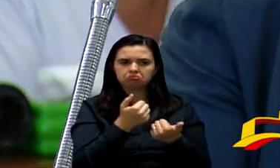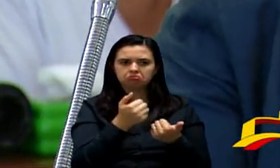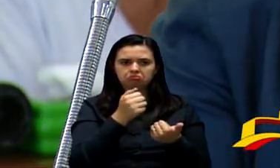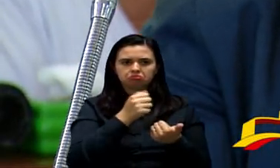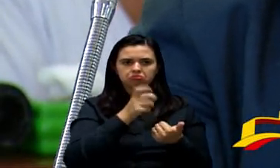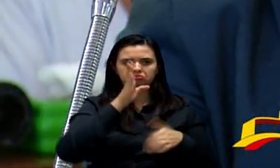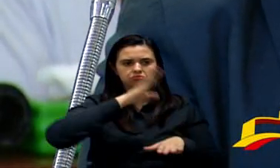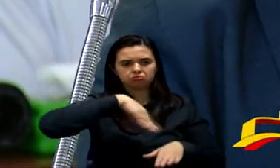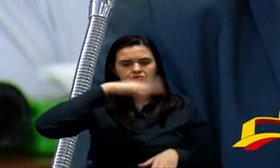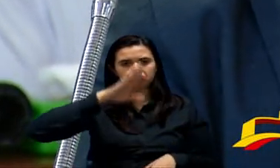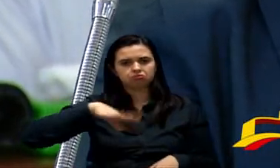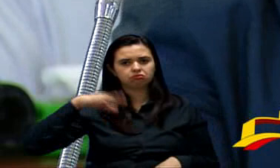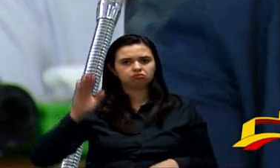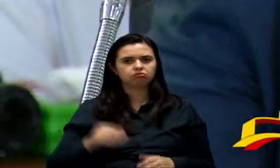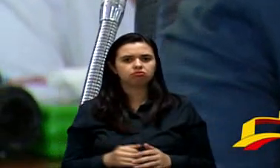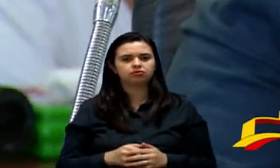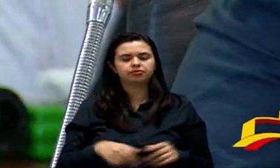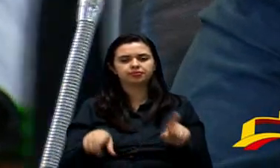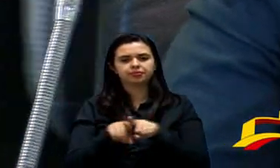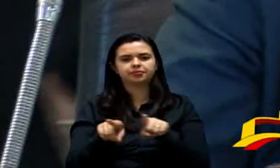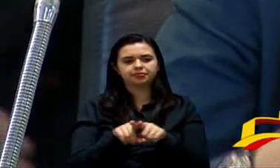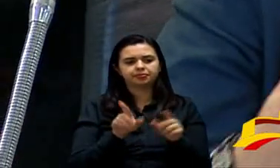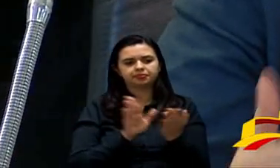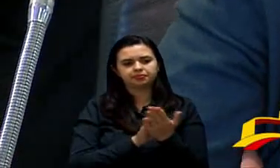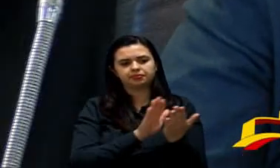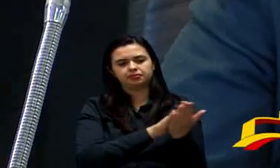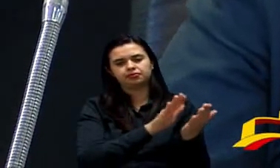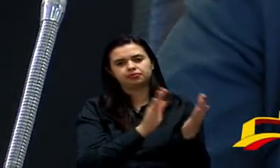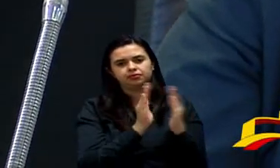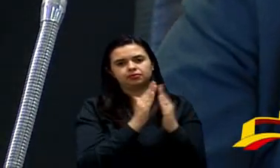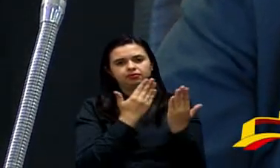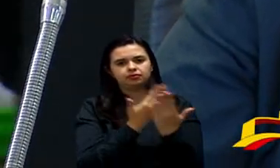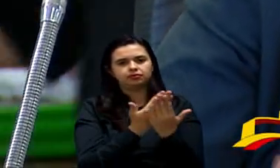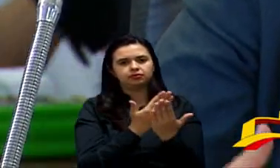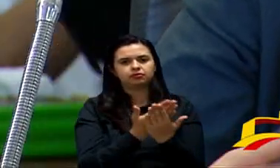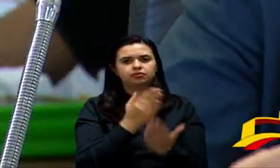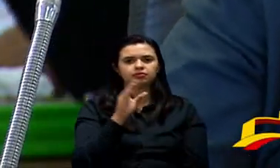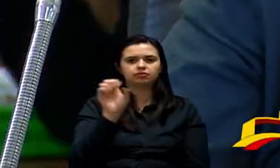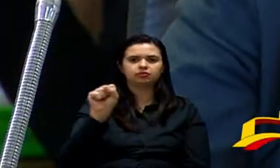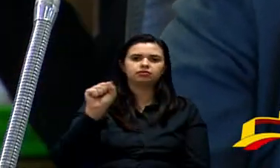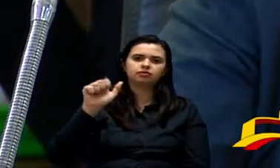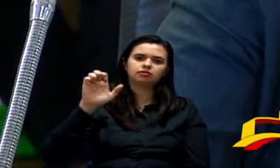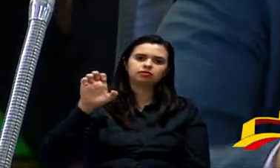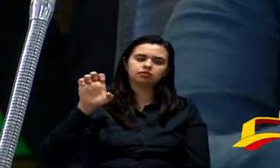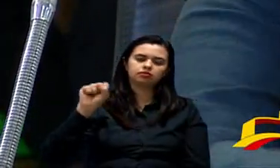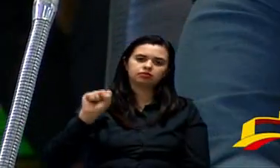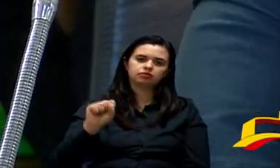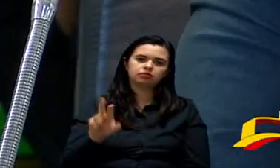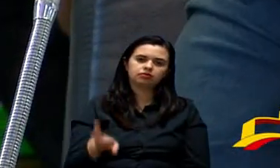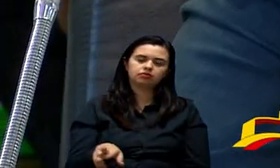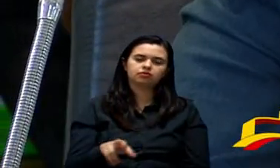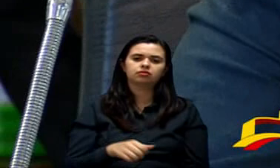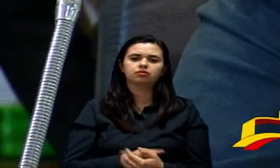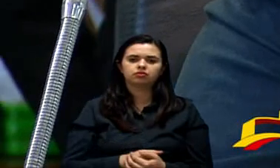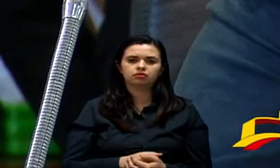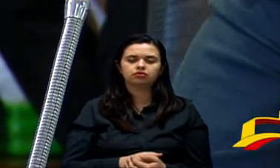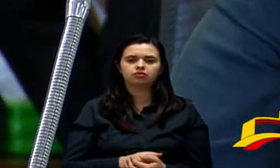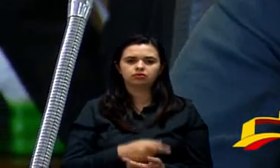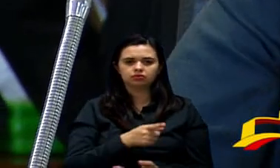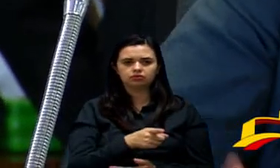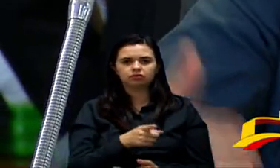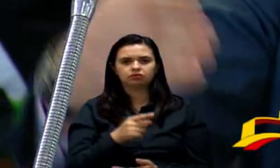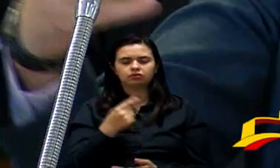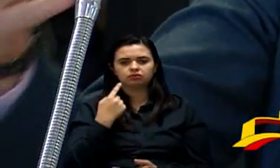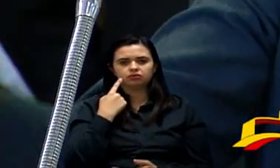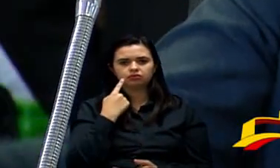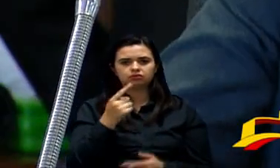impecável. Parabenizar o Colégio Ser pela iniciativa, né, que trouxe esse presente para a cidade de Sorocaba, que